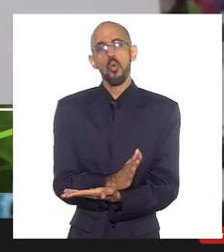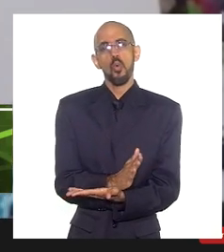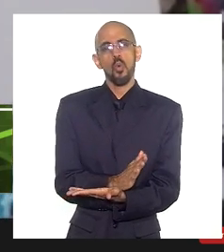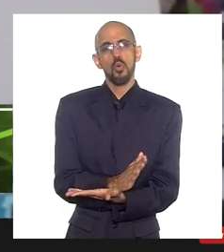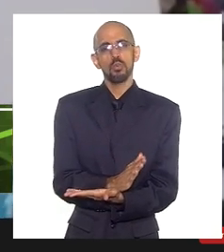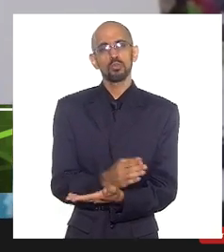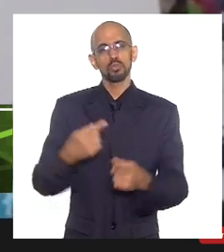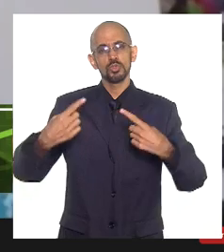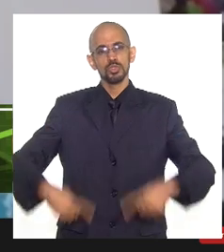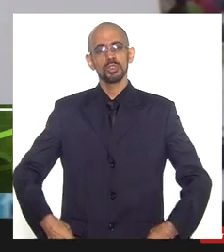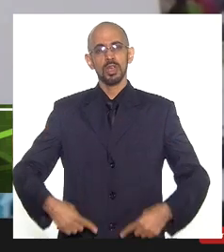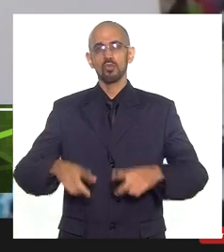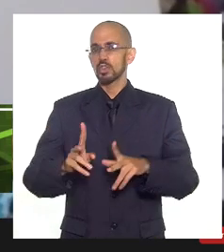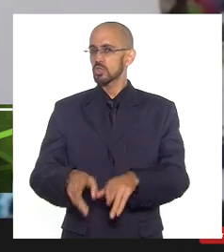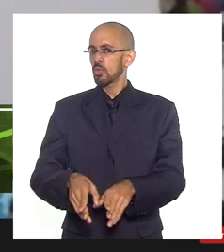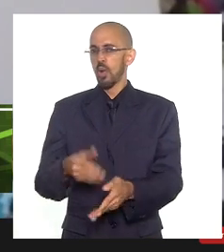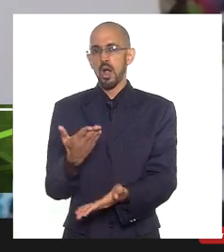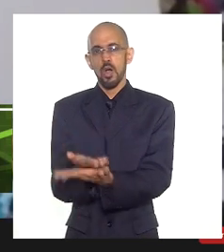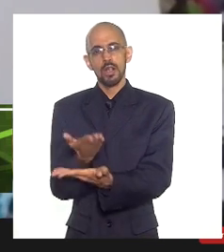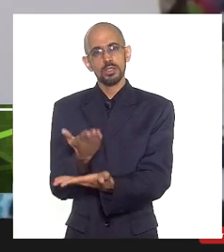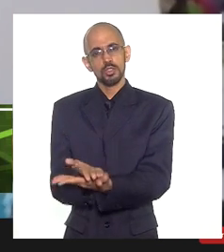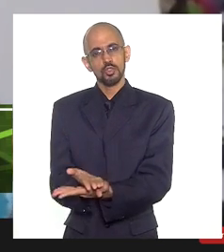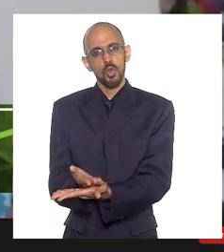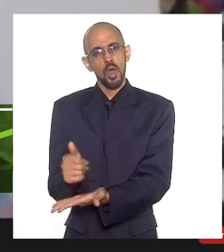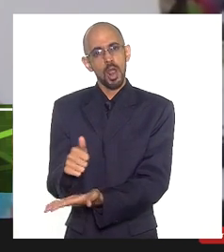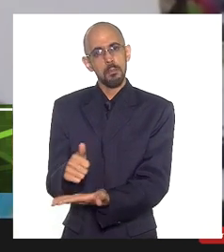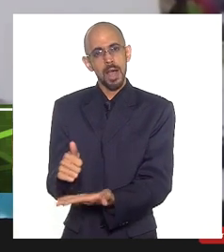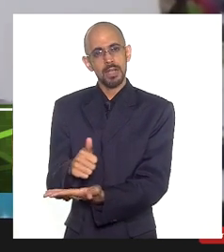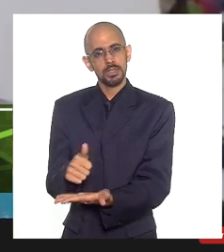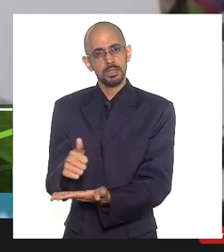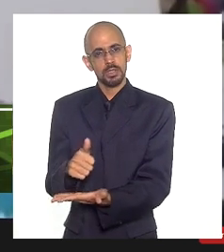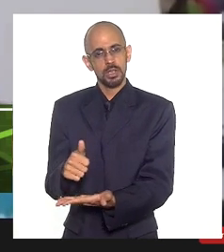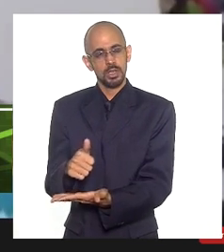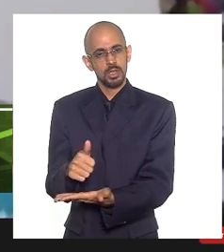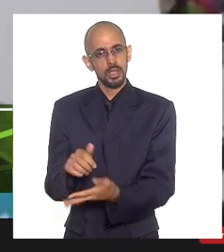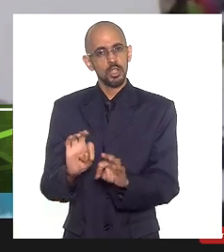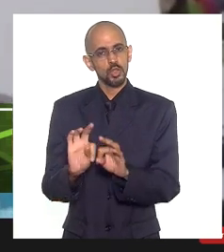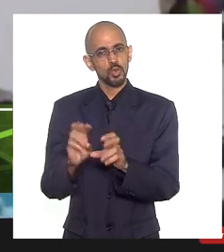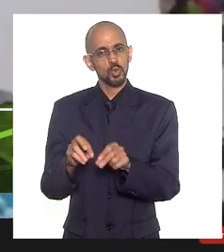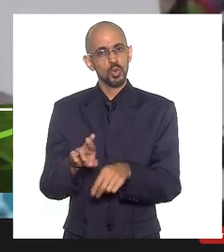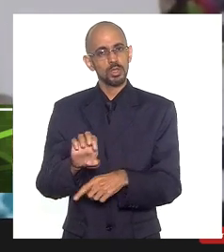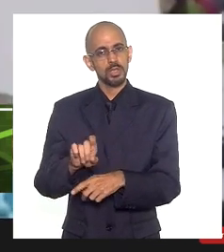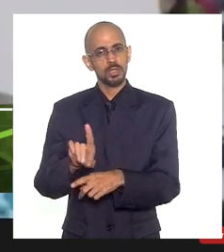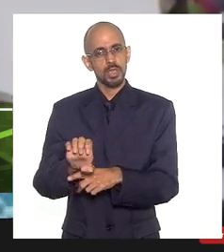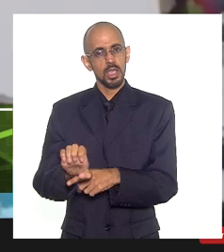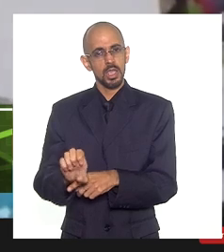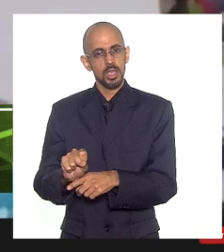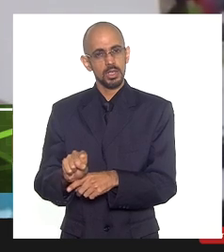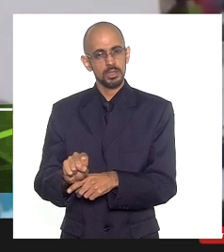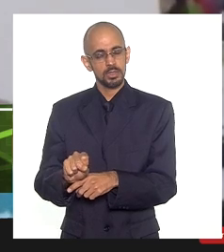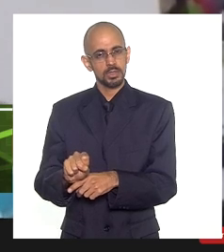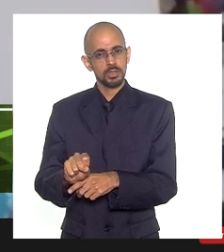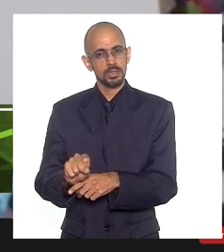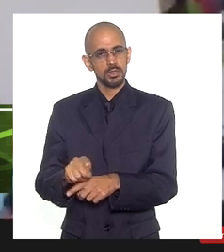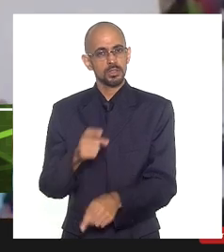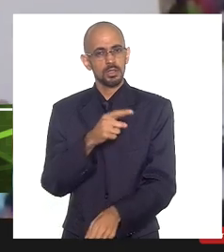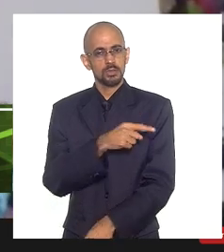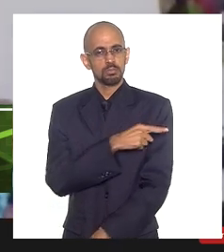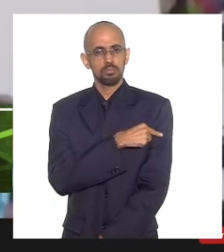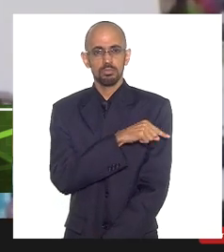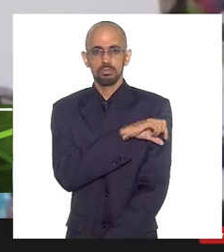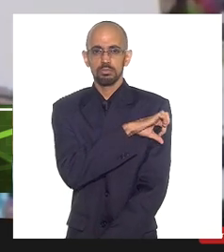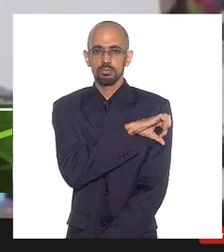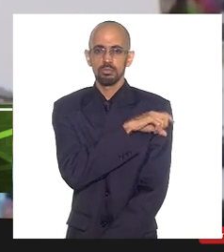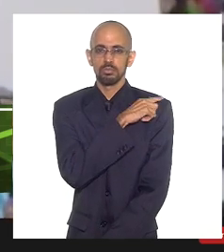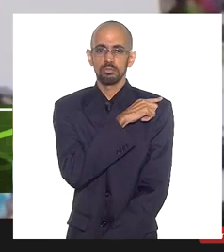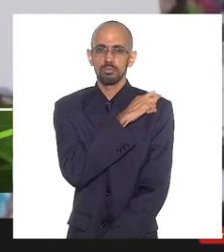estruturais das escolas da educação básica em todas as redes modalidades e etapas de